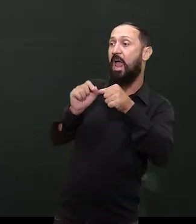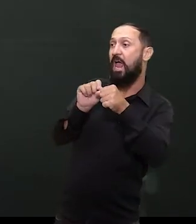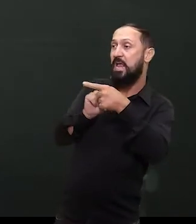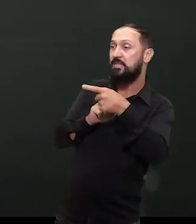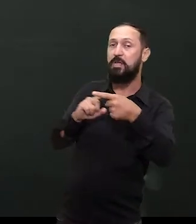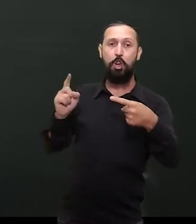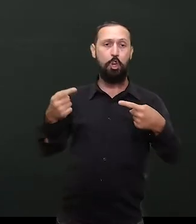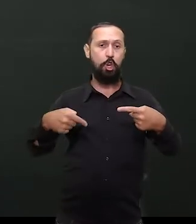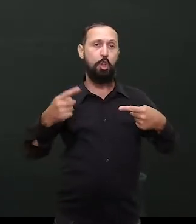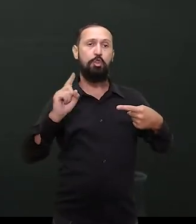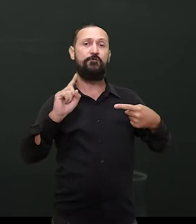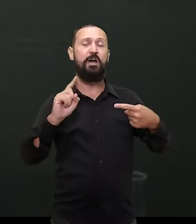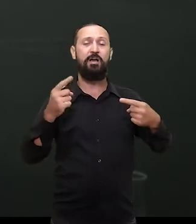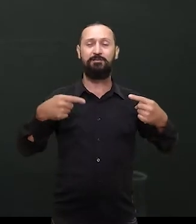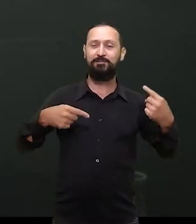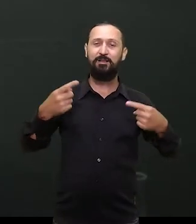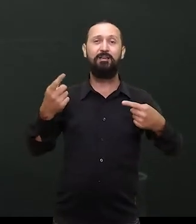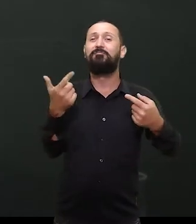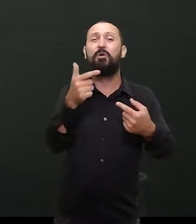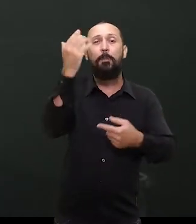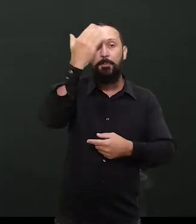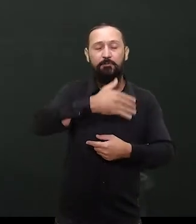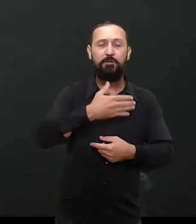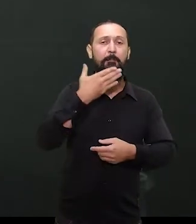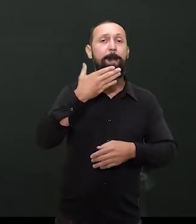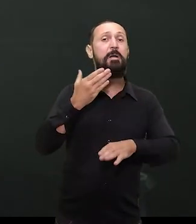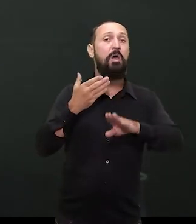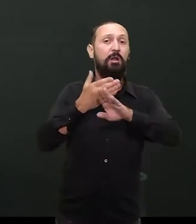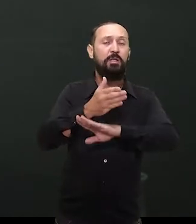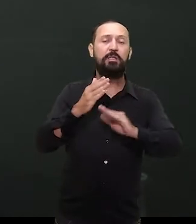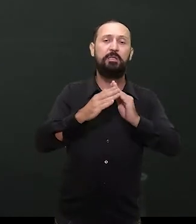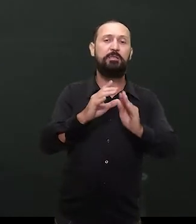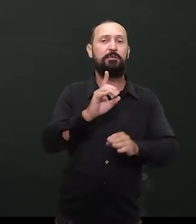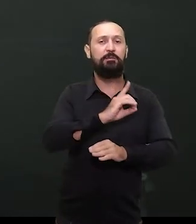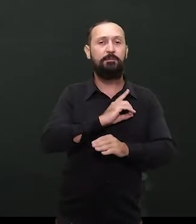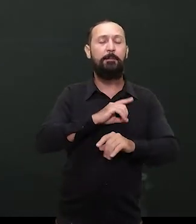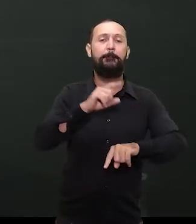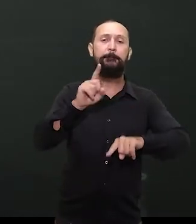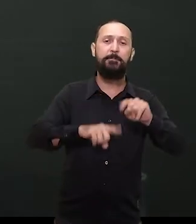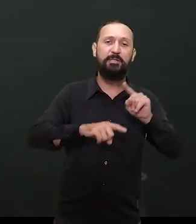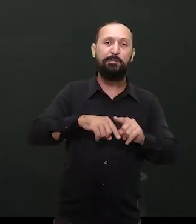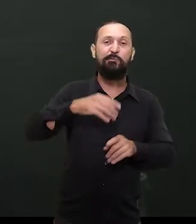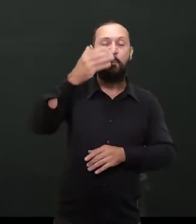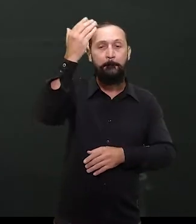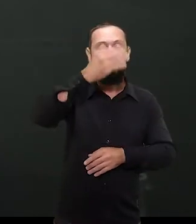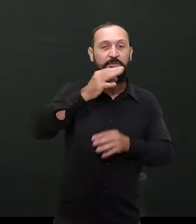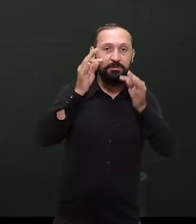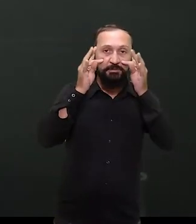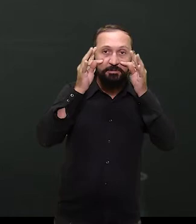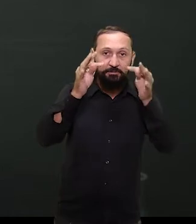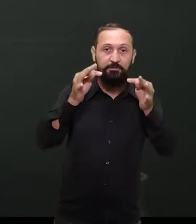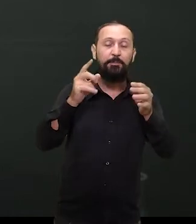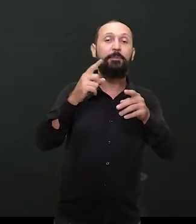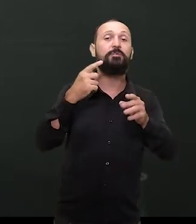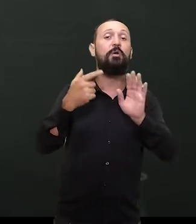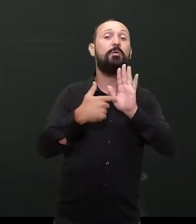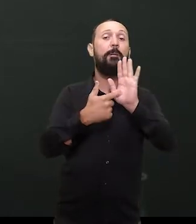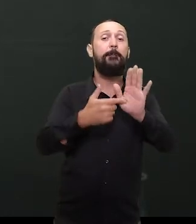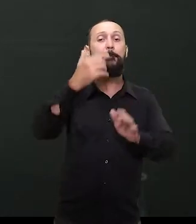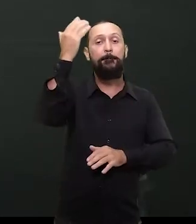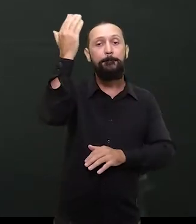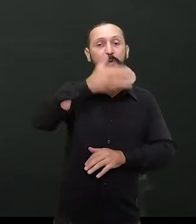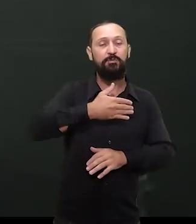contra o outro então procura a delegacia leva o máximo de prova material e testemunhal para a gente poder